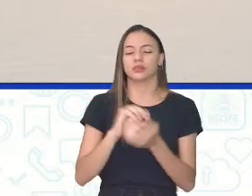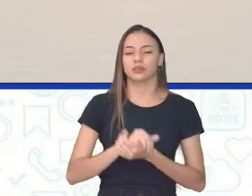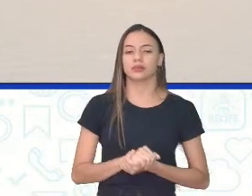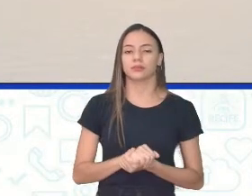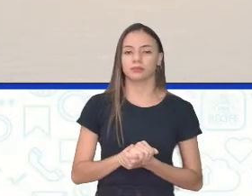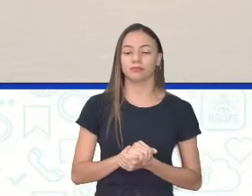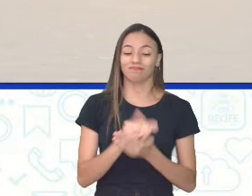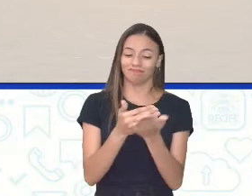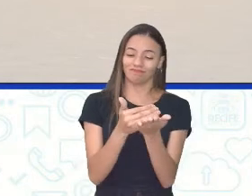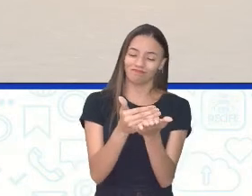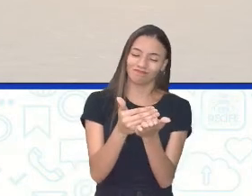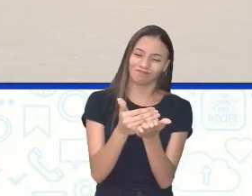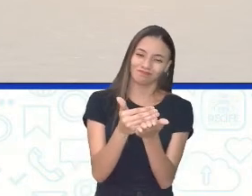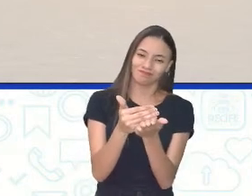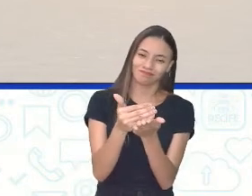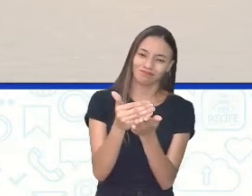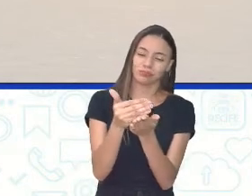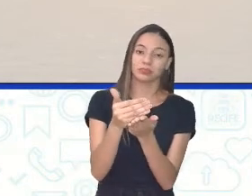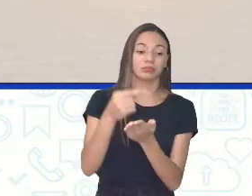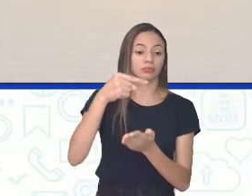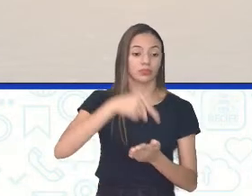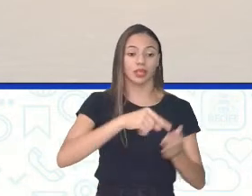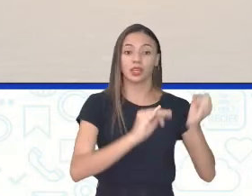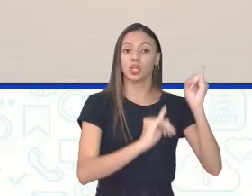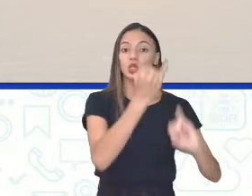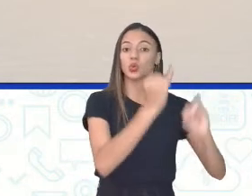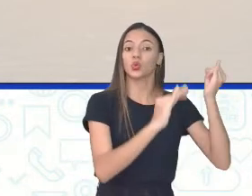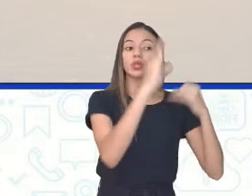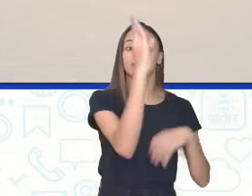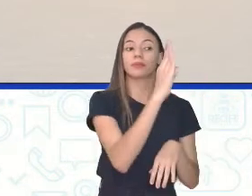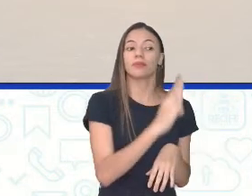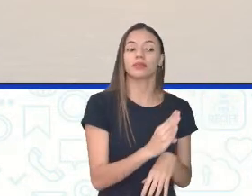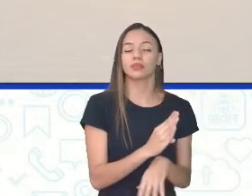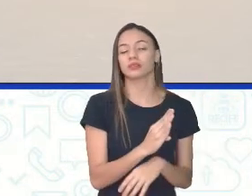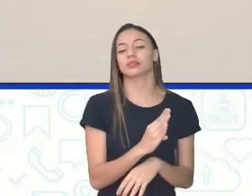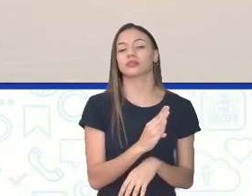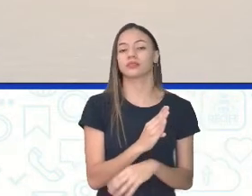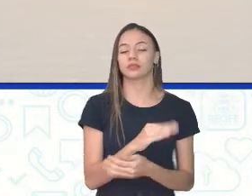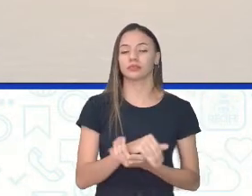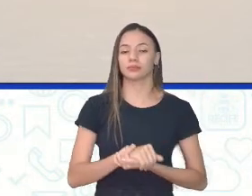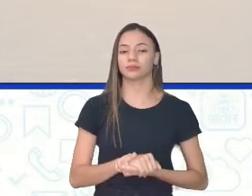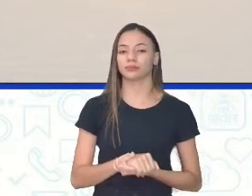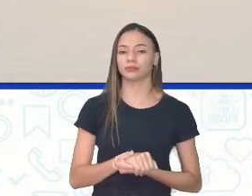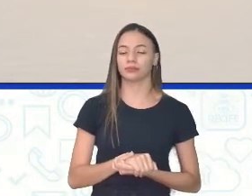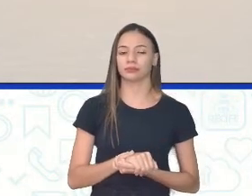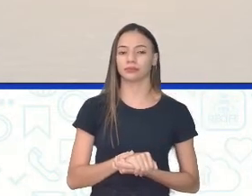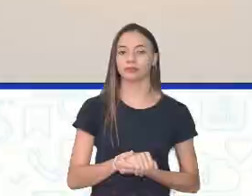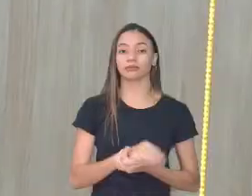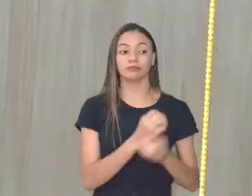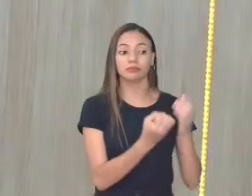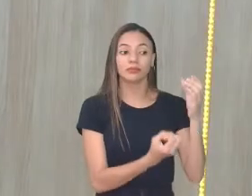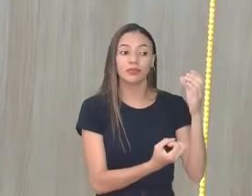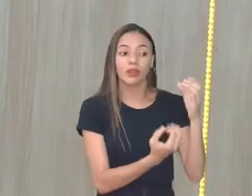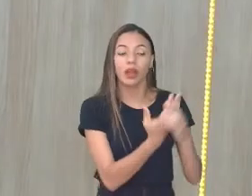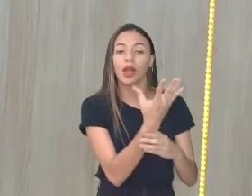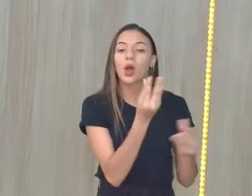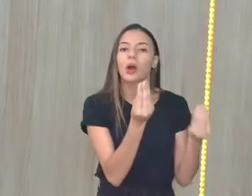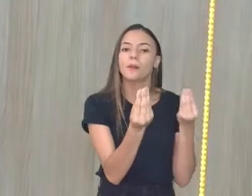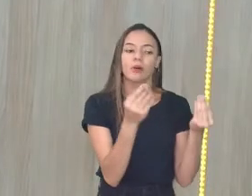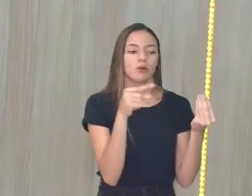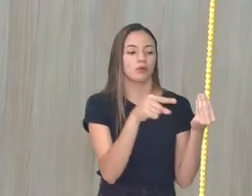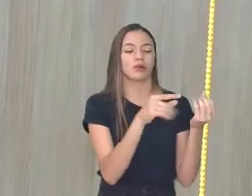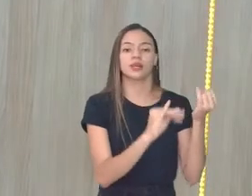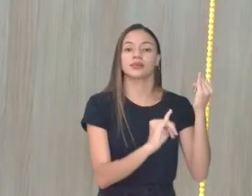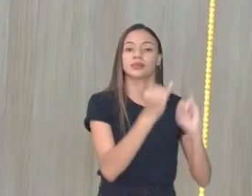que inicialmente a nossa indústria ela vai trazer, se constituir naquilo que a gente chama de